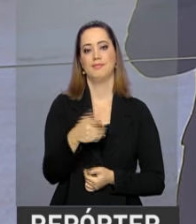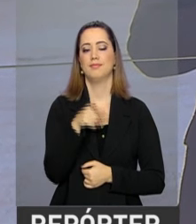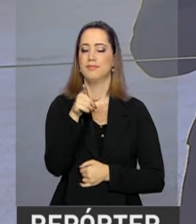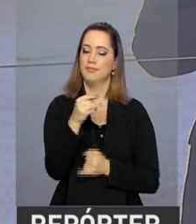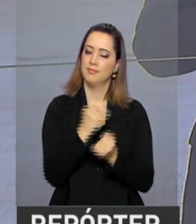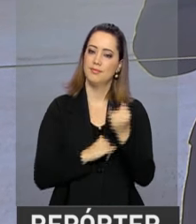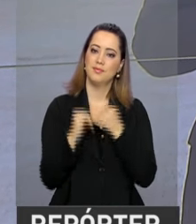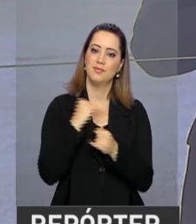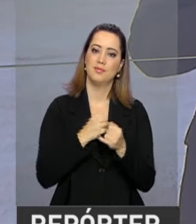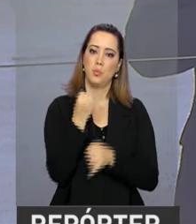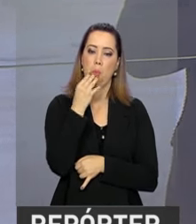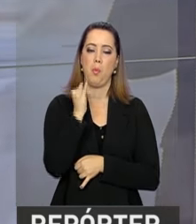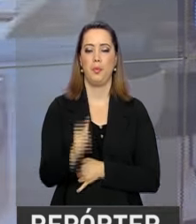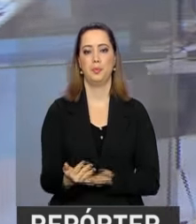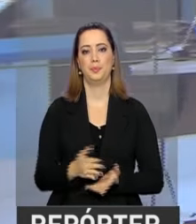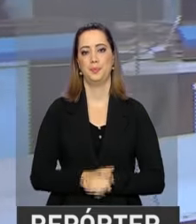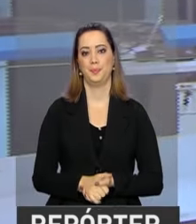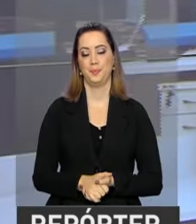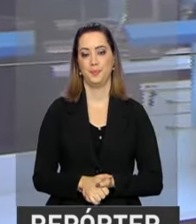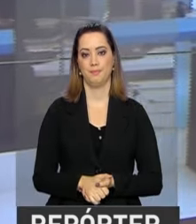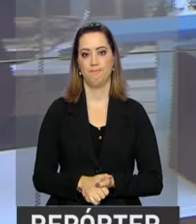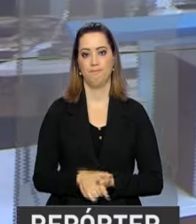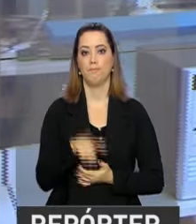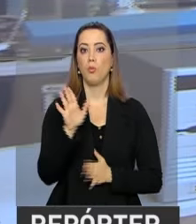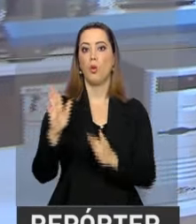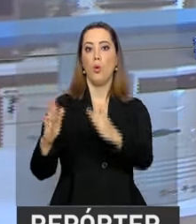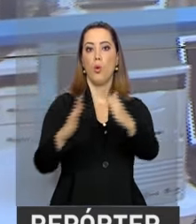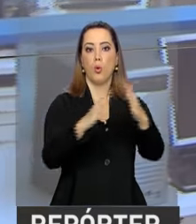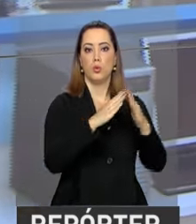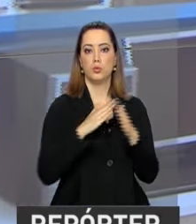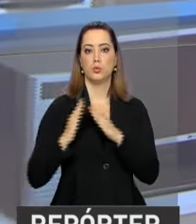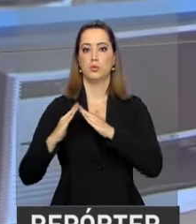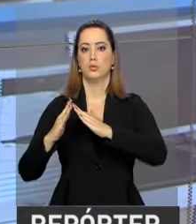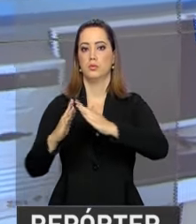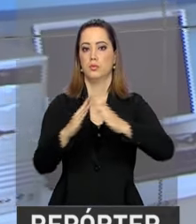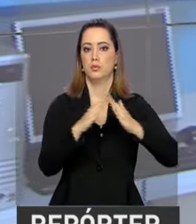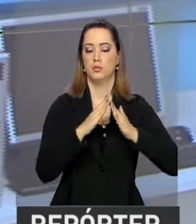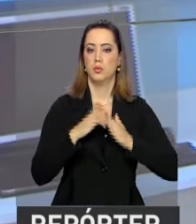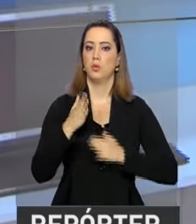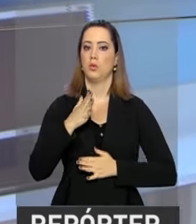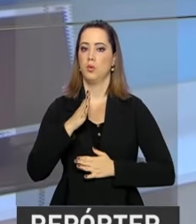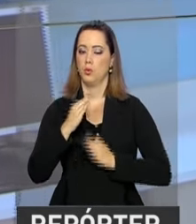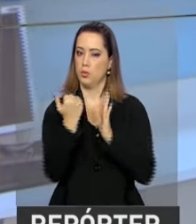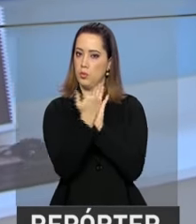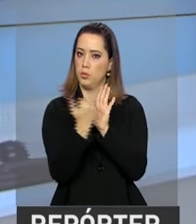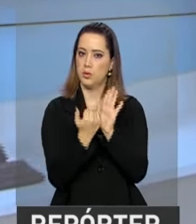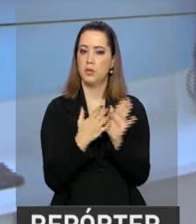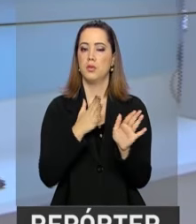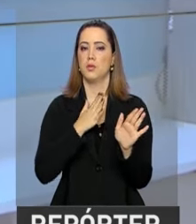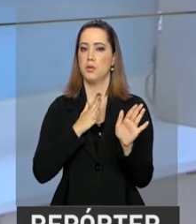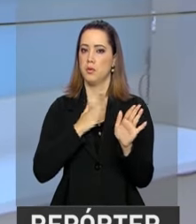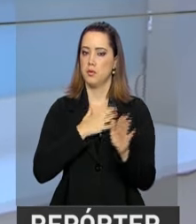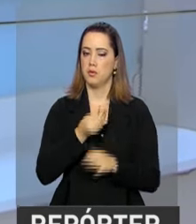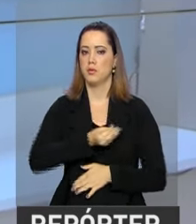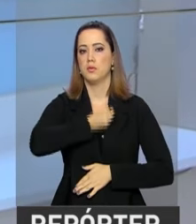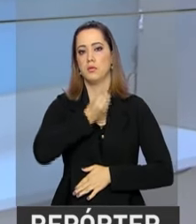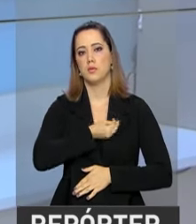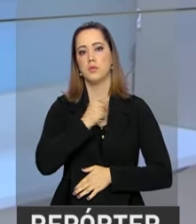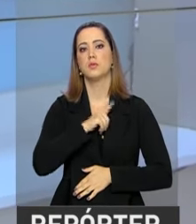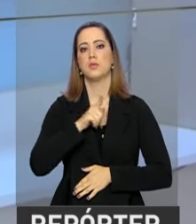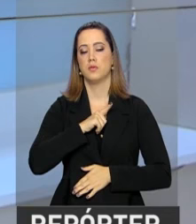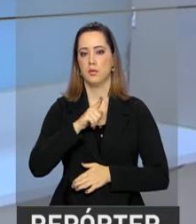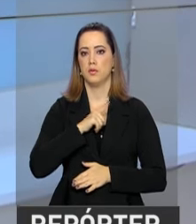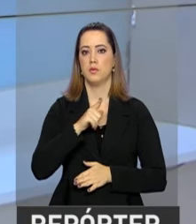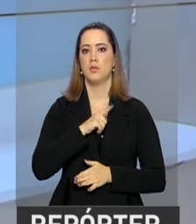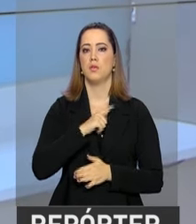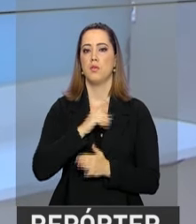suas informações. Bom dia. Os conjuntos habitacionais do programa Minha Casa Minha Vida vão ter bibliotecas comunitárias.